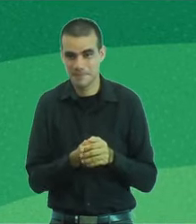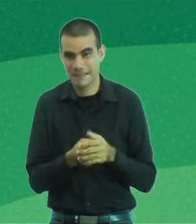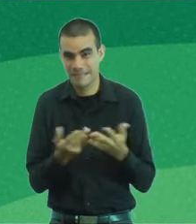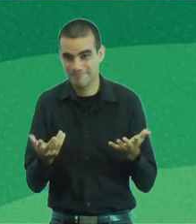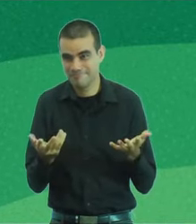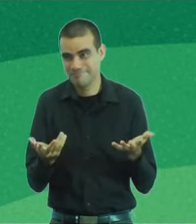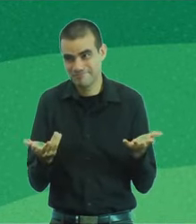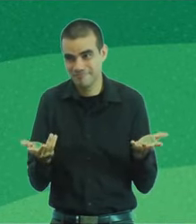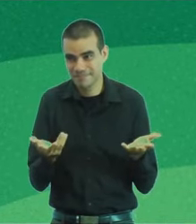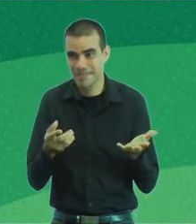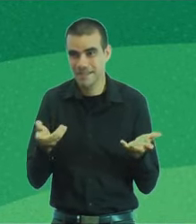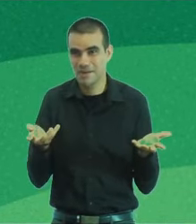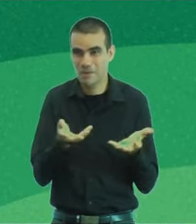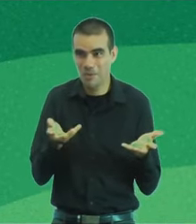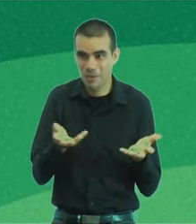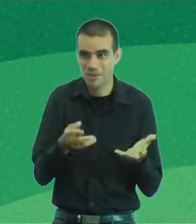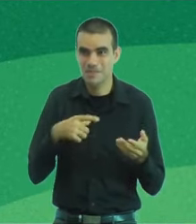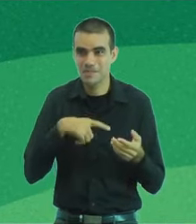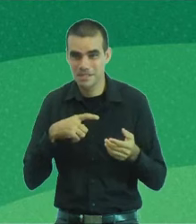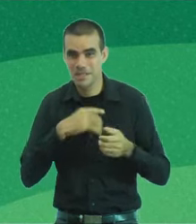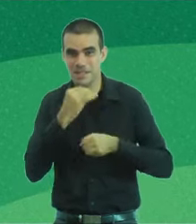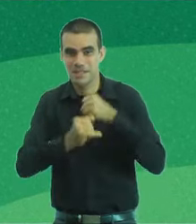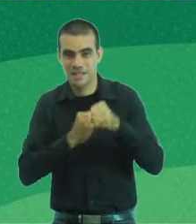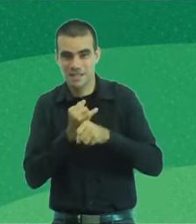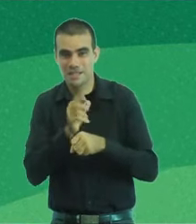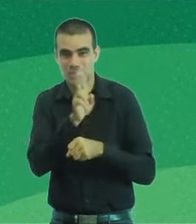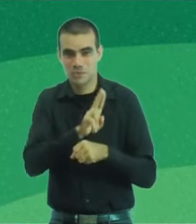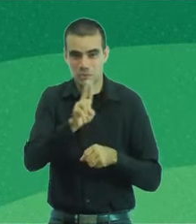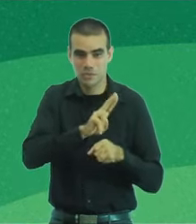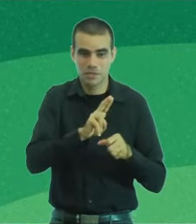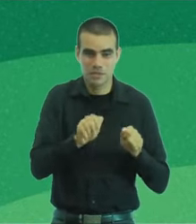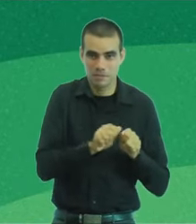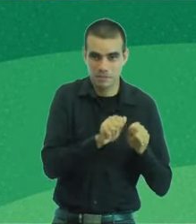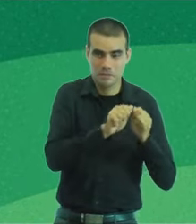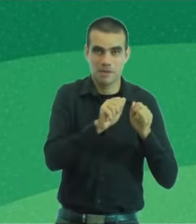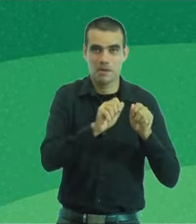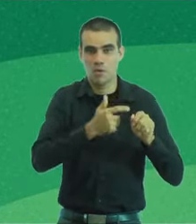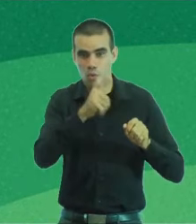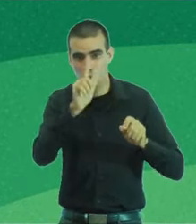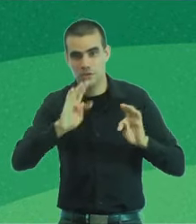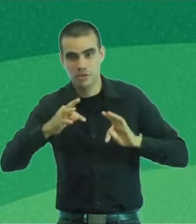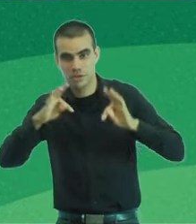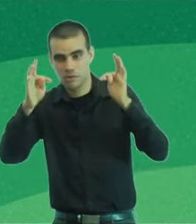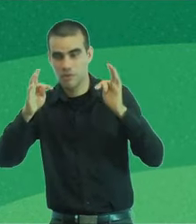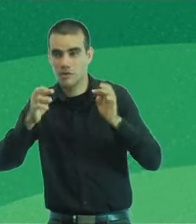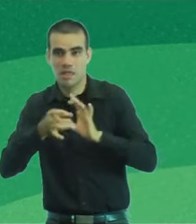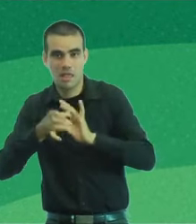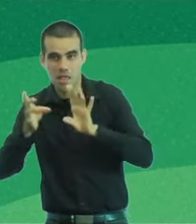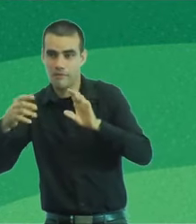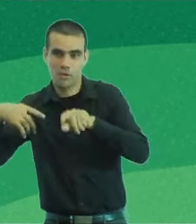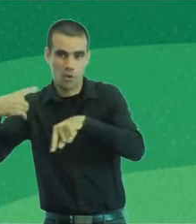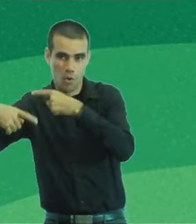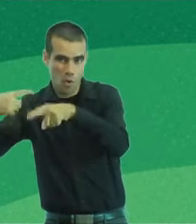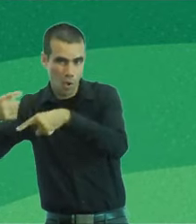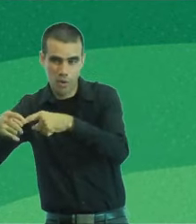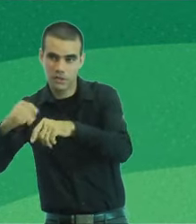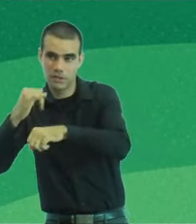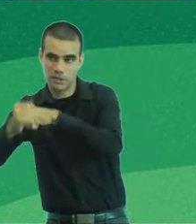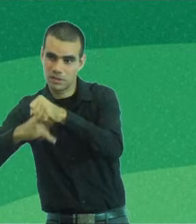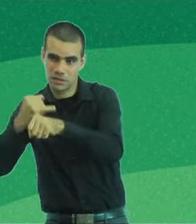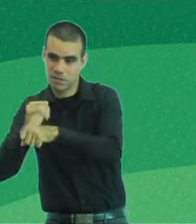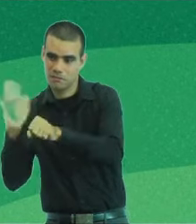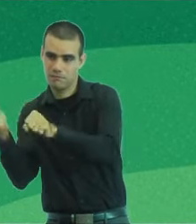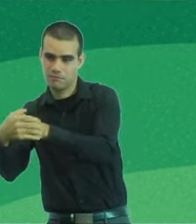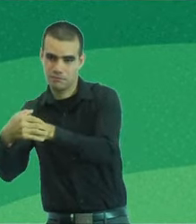sei lá a gente vai pensar que a gente usa a internet porque construíram outras tecnologias que também são livres que rodam que seguram a internet por trás disso